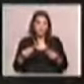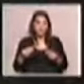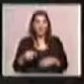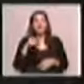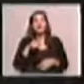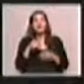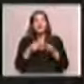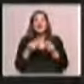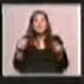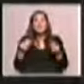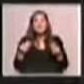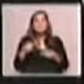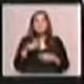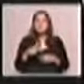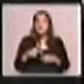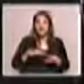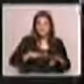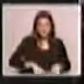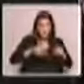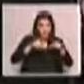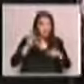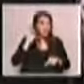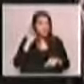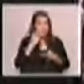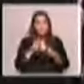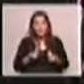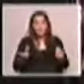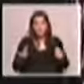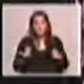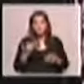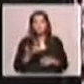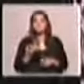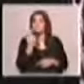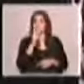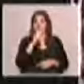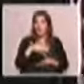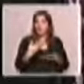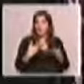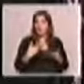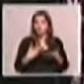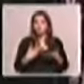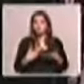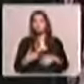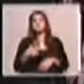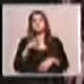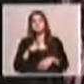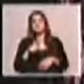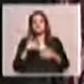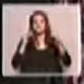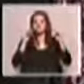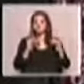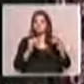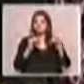é um produto que, em vez de ter evoluído o seu valor por quilograma nos últimos anos, houve um